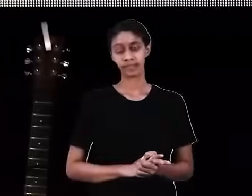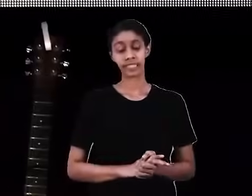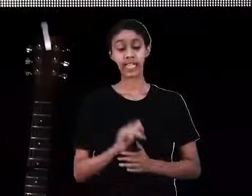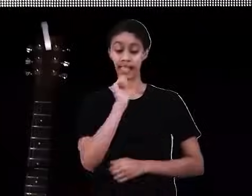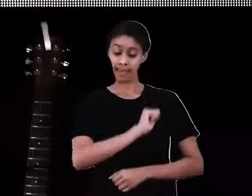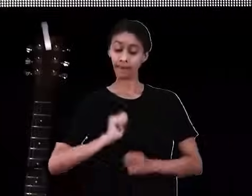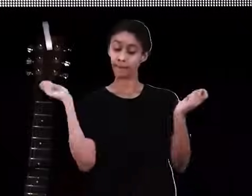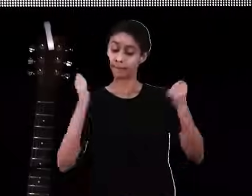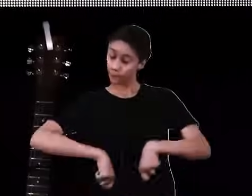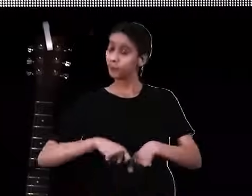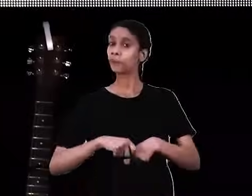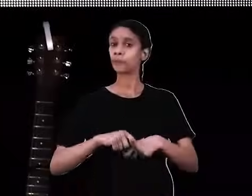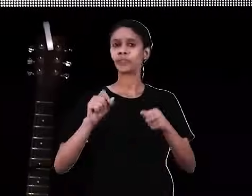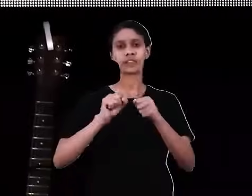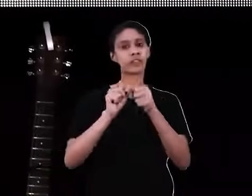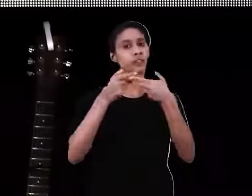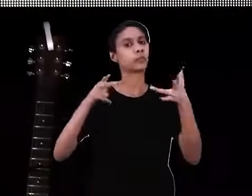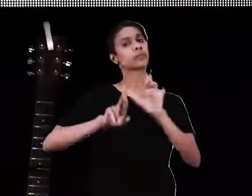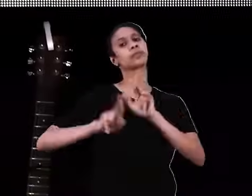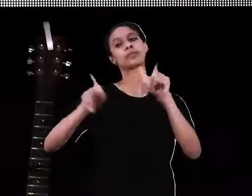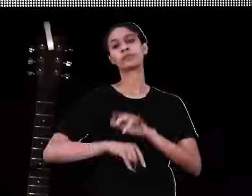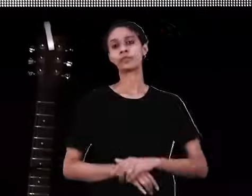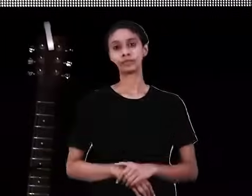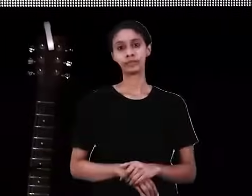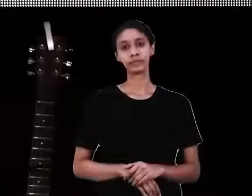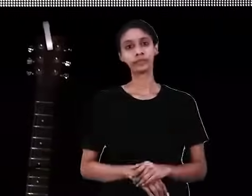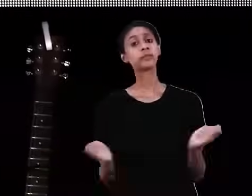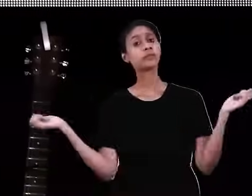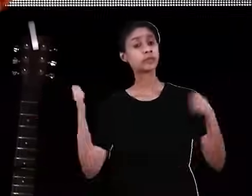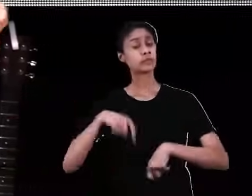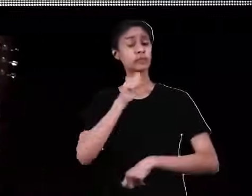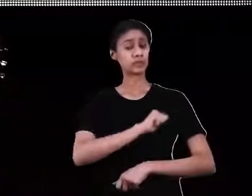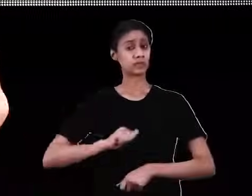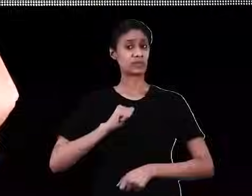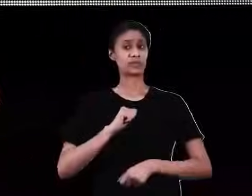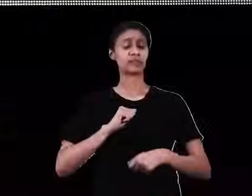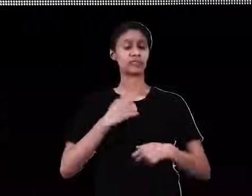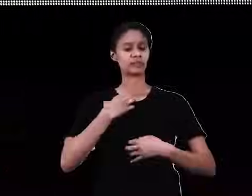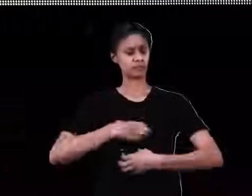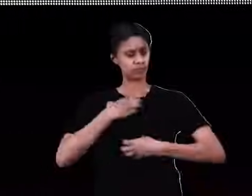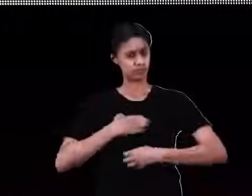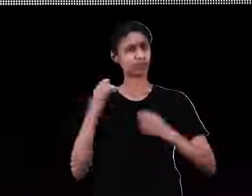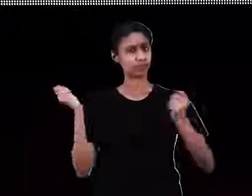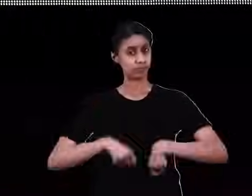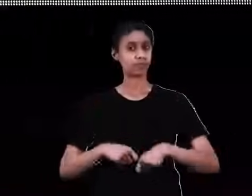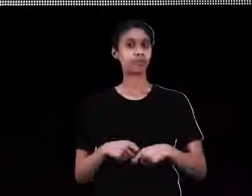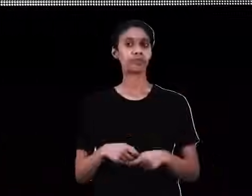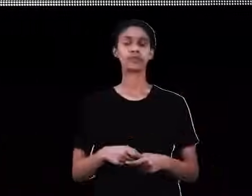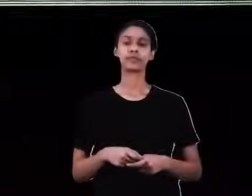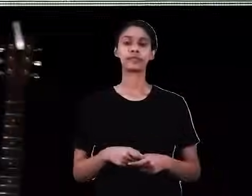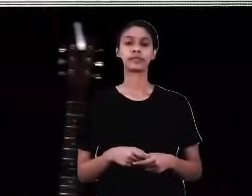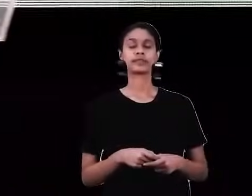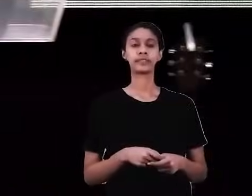Abigail poderia ter tomado um caminho completamente diferente. Abigail poderia ter se revoltado. Poderia ou não poderia? Ela poderia ter dito